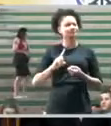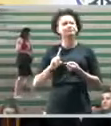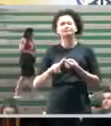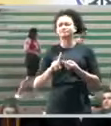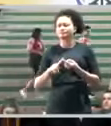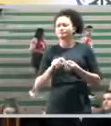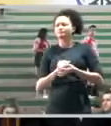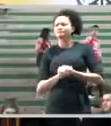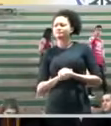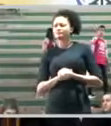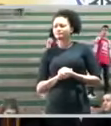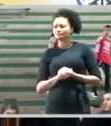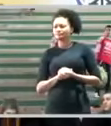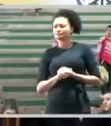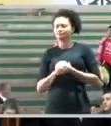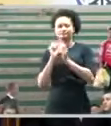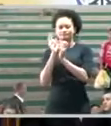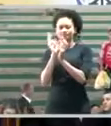do conjugado,